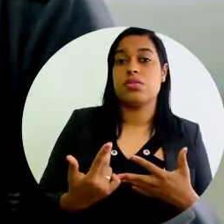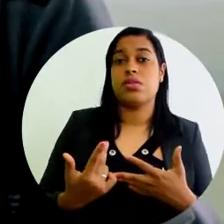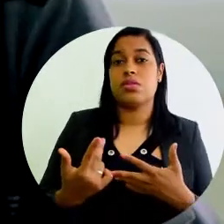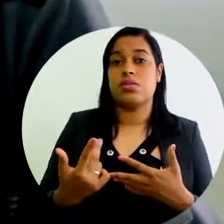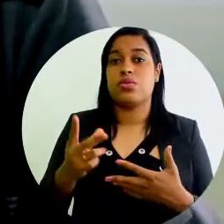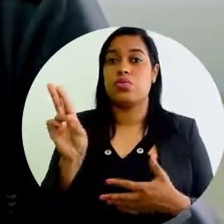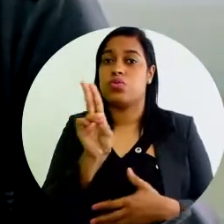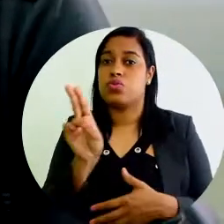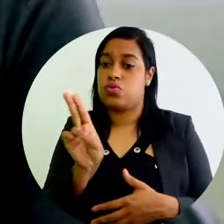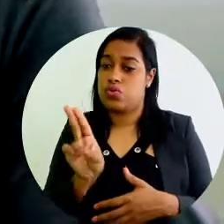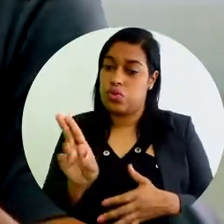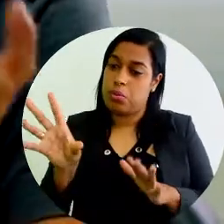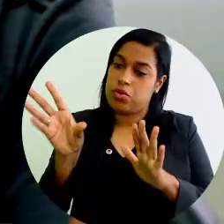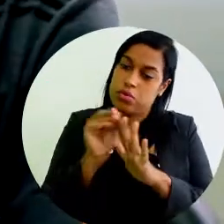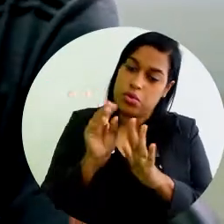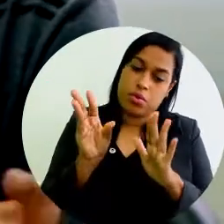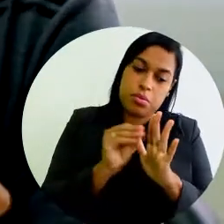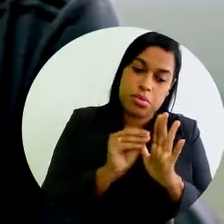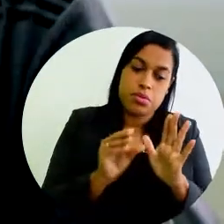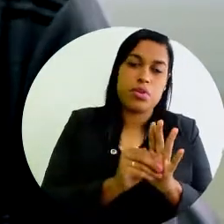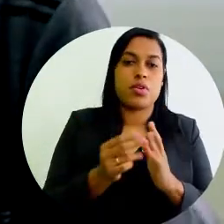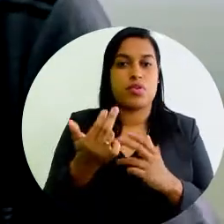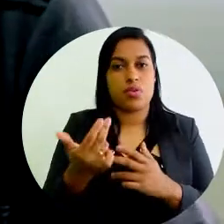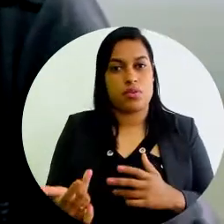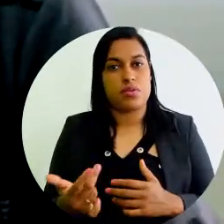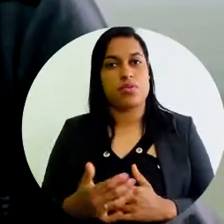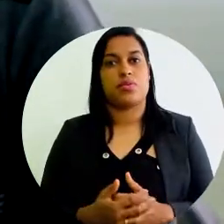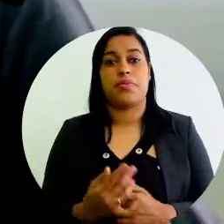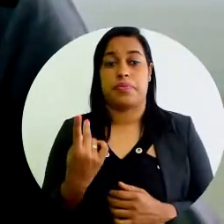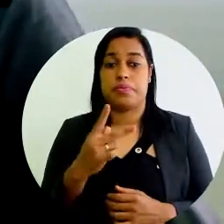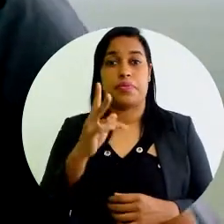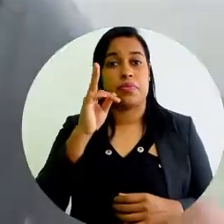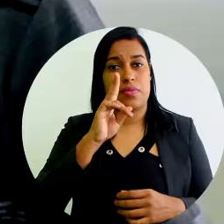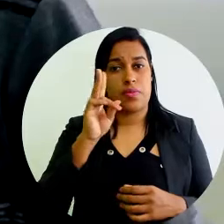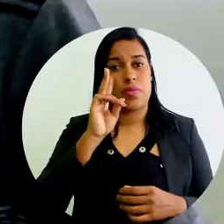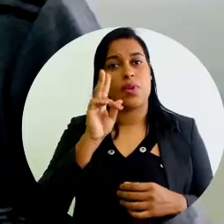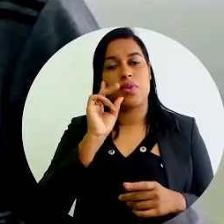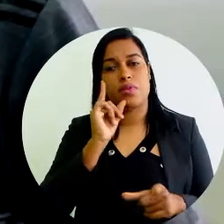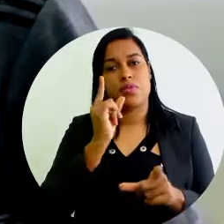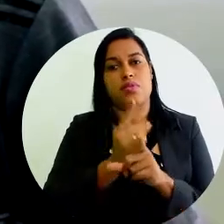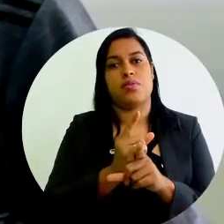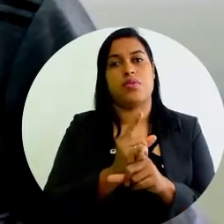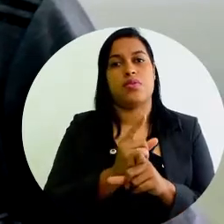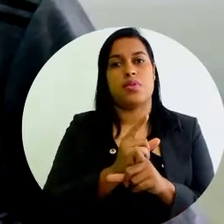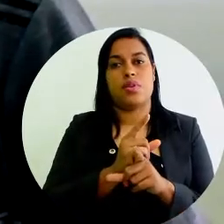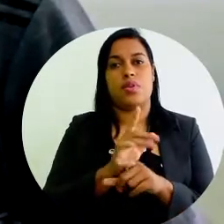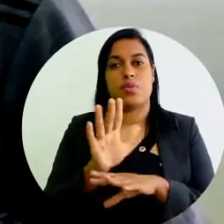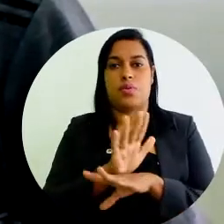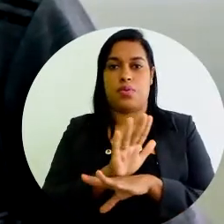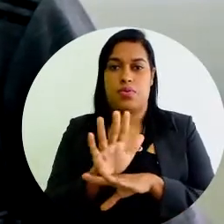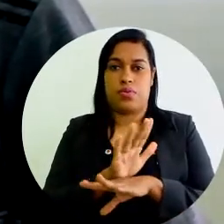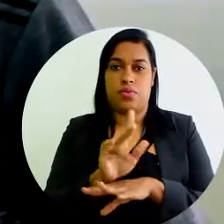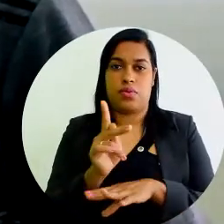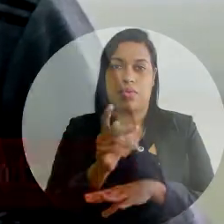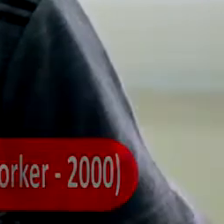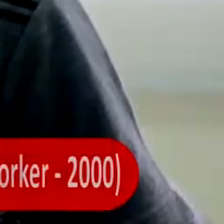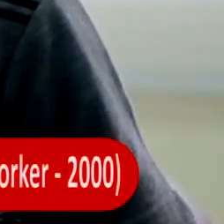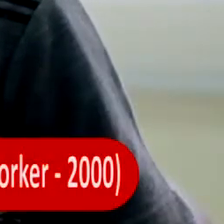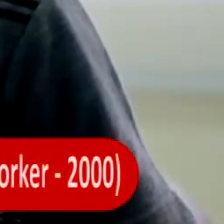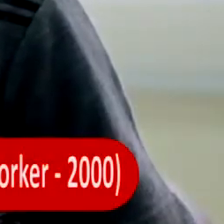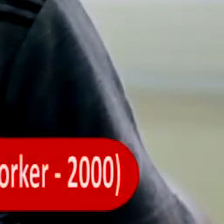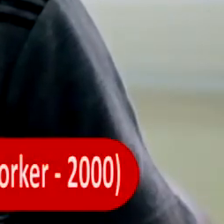as coisas e os nomes que são dados às coisas. Essa história você pode encontrar no